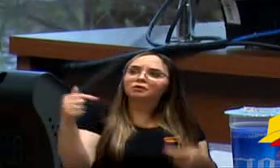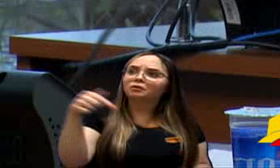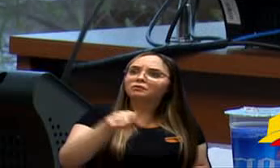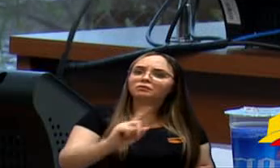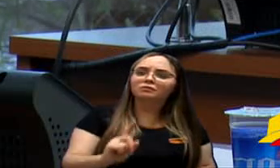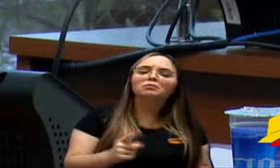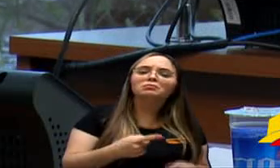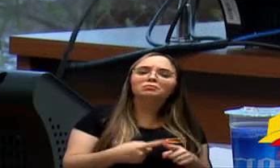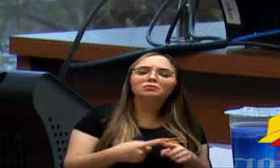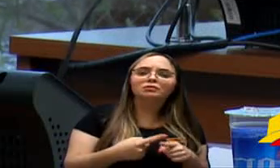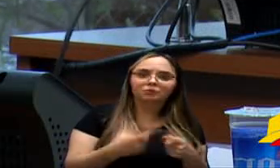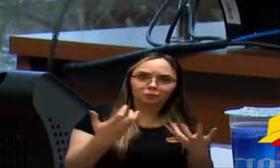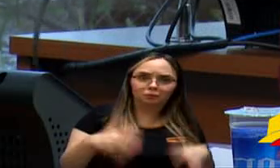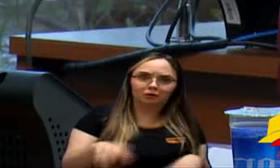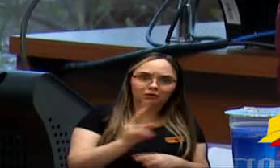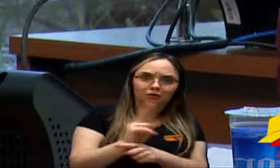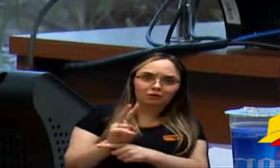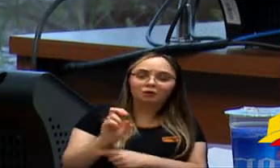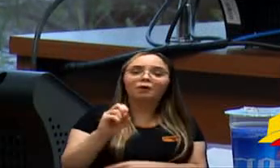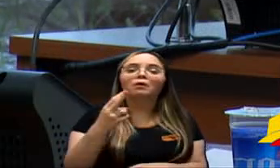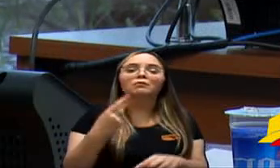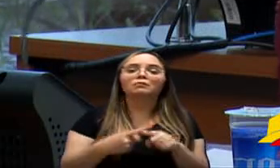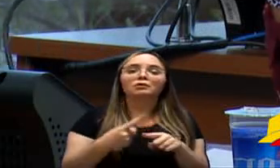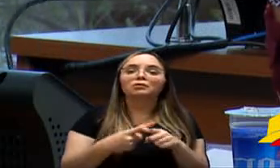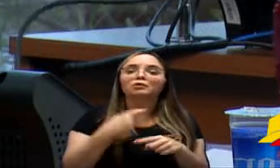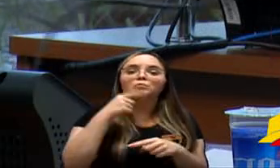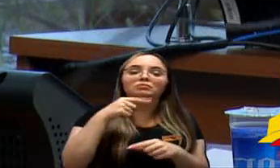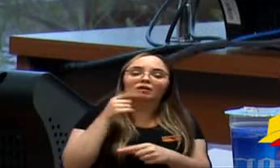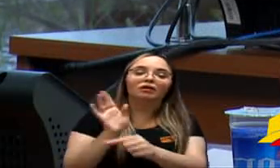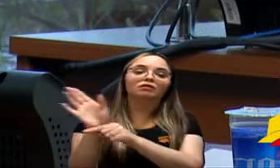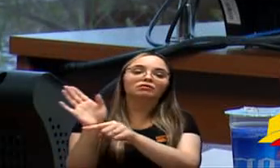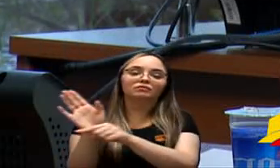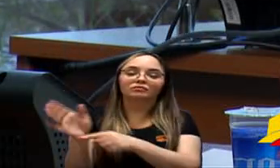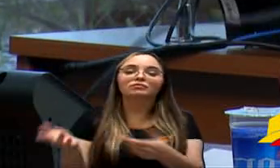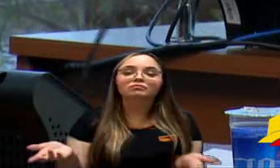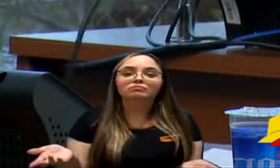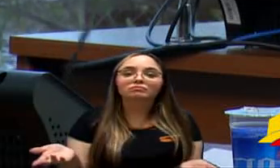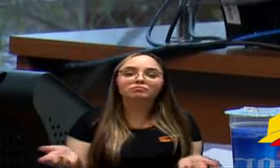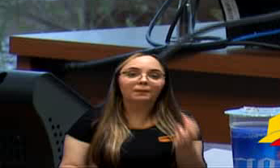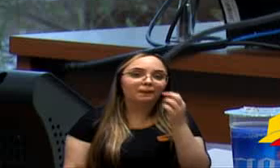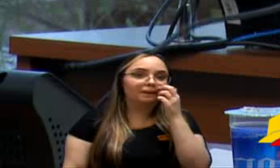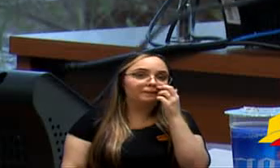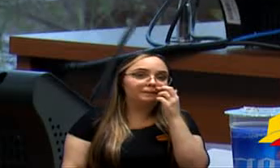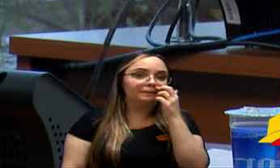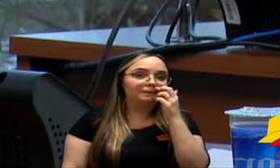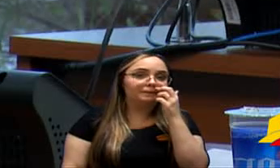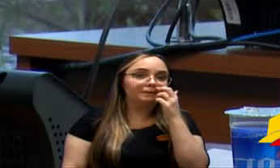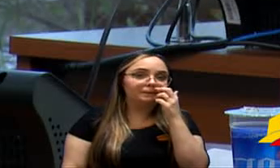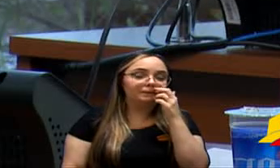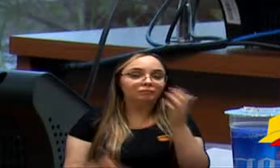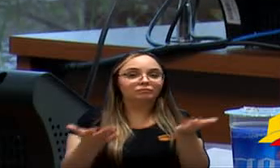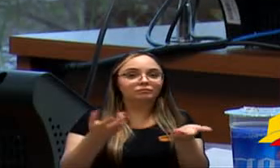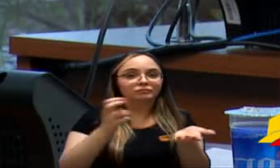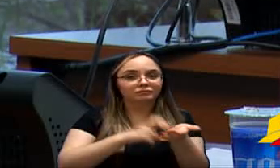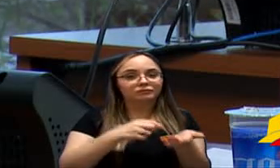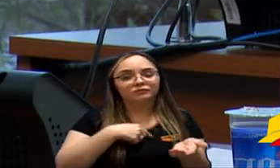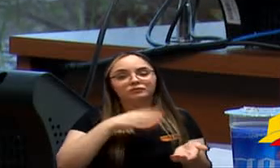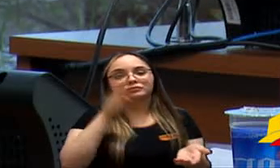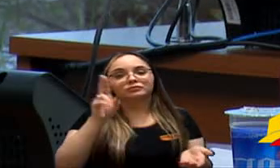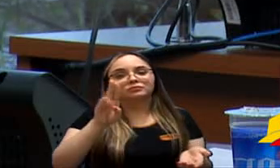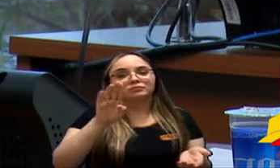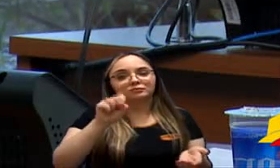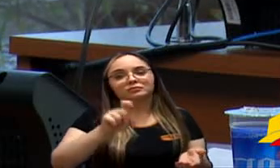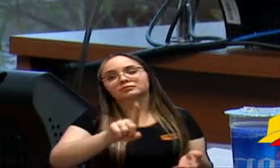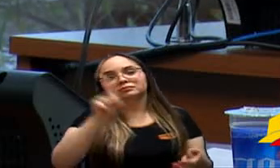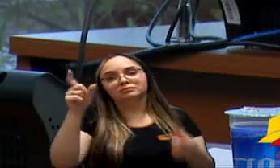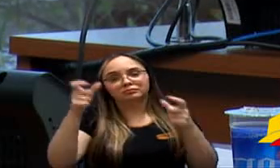não quer fiscalizar ou porque não tem como defender o governo? Vereadora, agora, hoje eu estava de manhã na UBS do Vitória